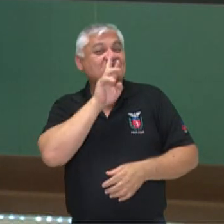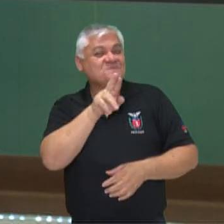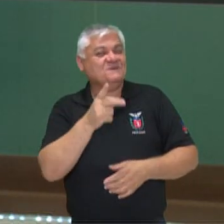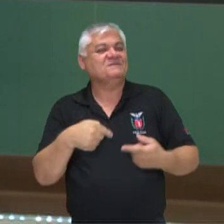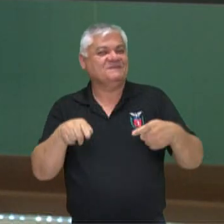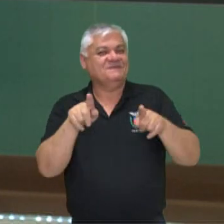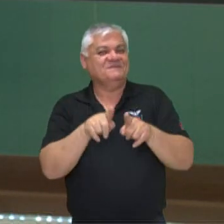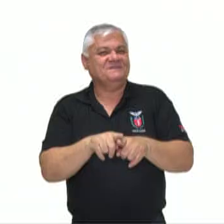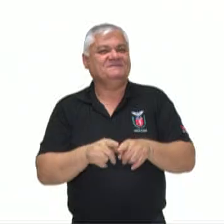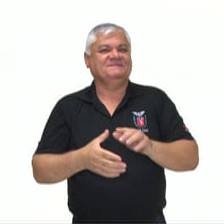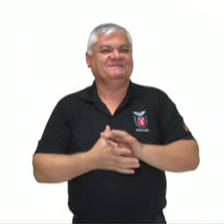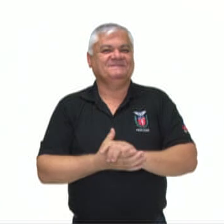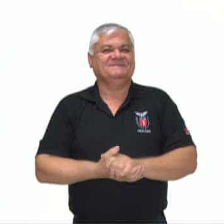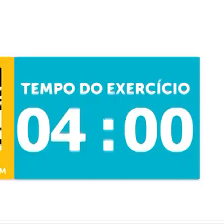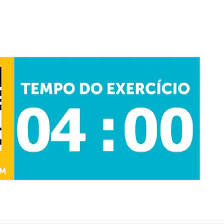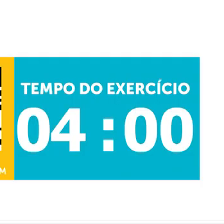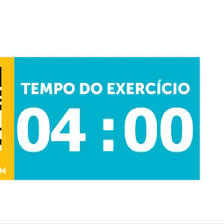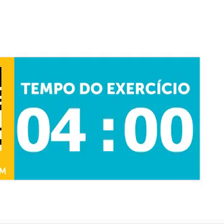volta para conversar.